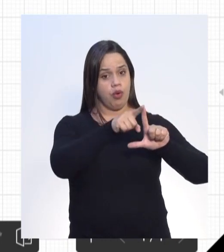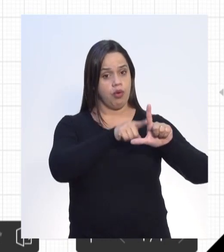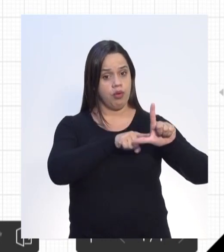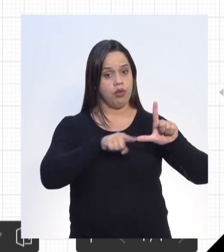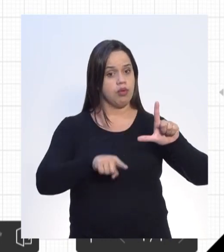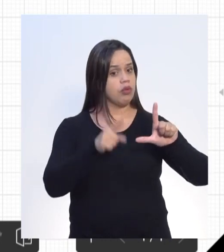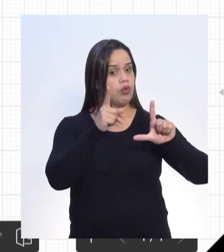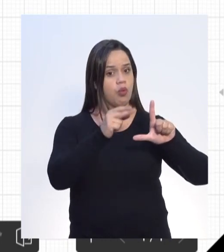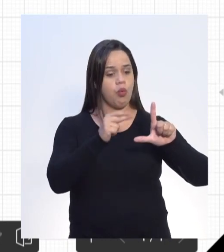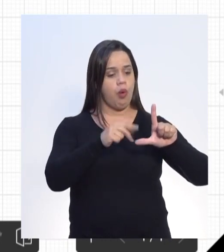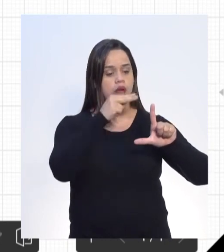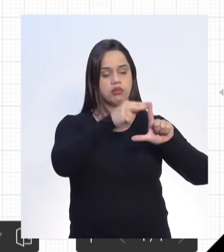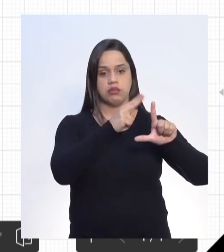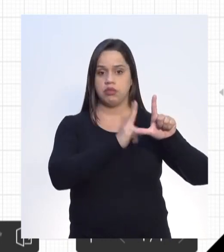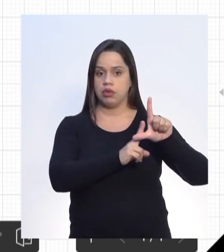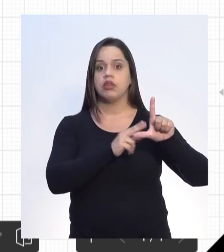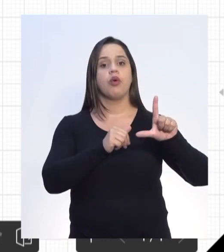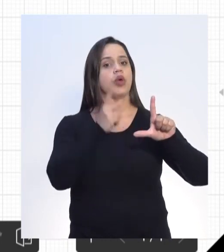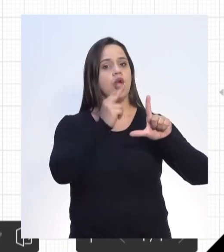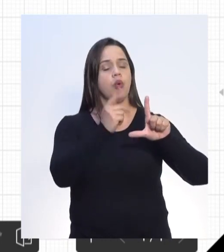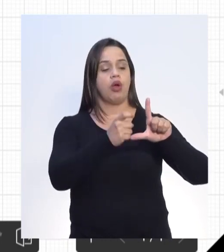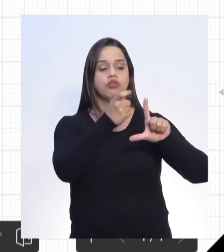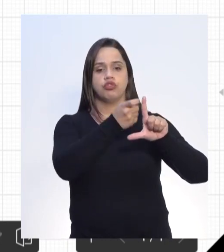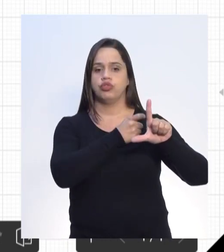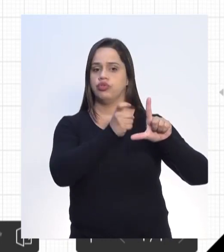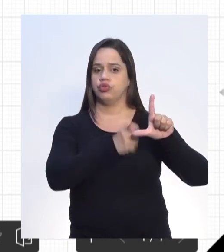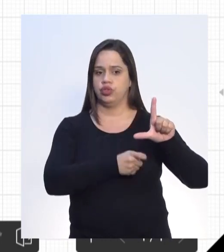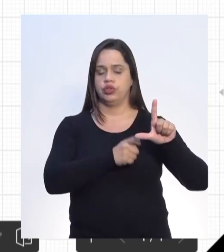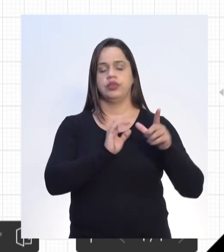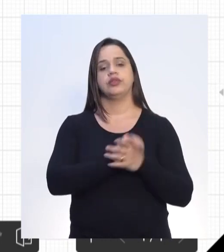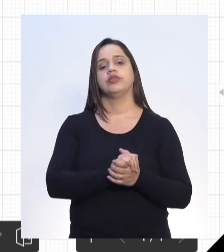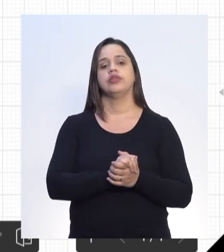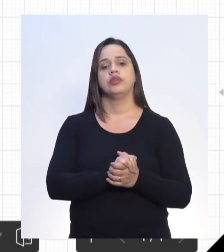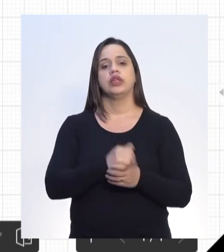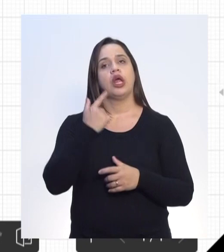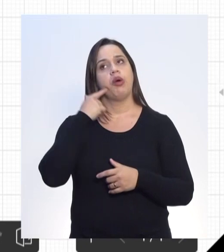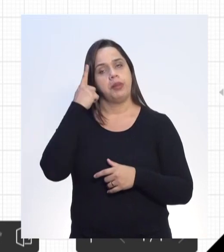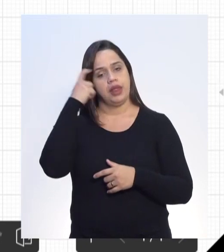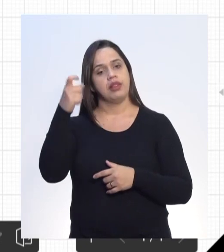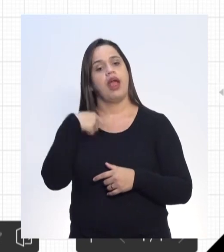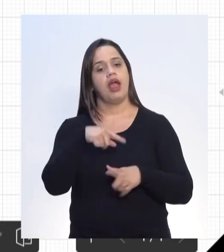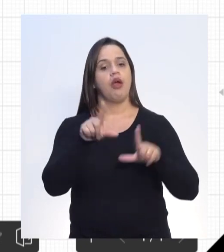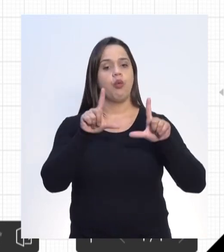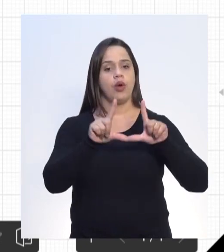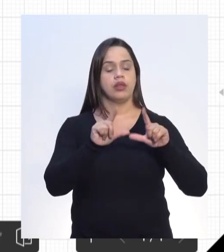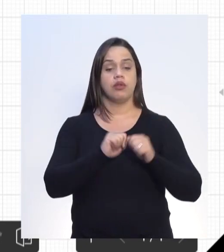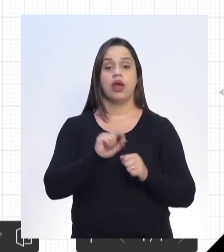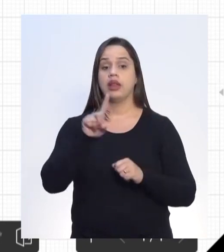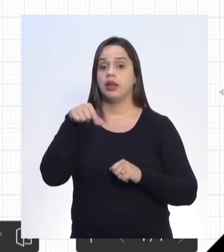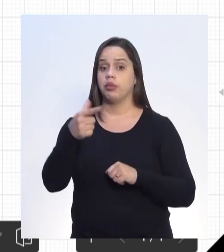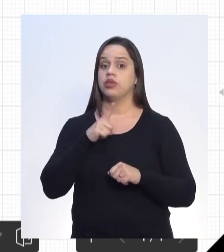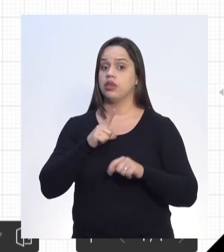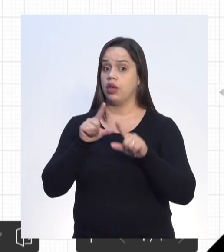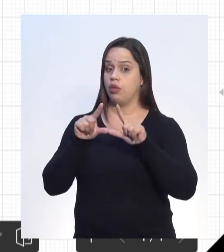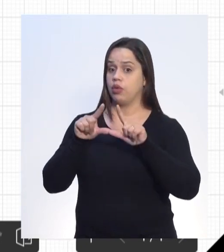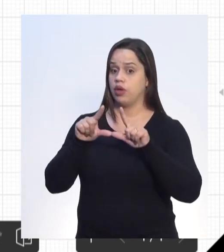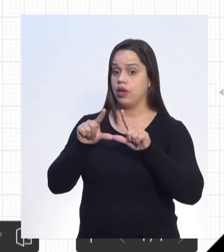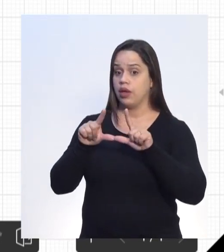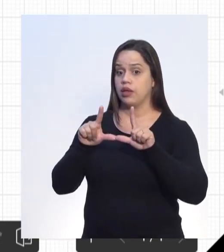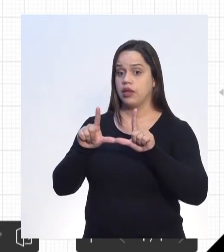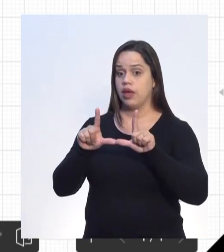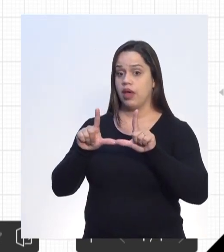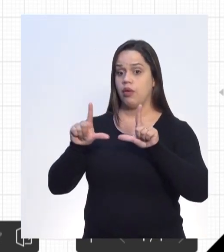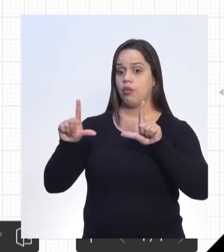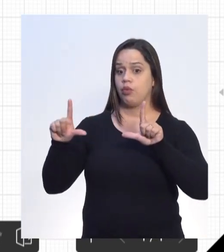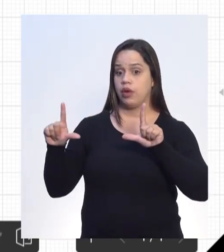largura são as mesmas, ou seja, x e x. Então, eu presumo que seja um quadrado, tá ok? E aí, na sequência, nós temos um retângulo, a segunda